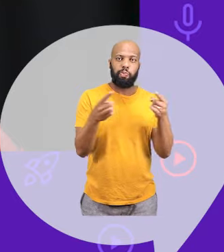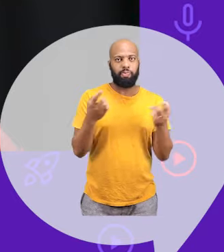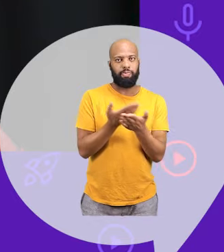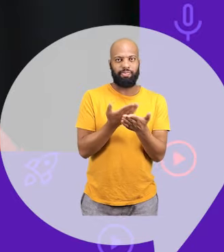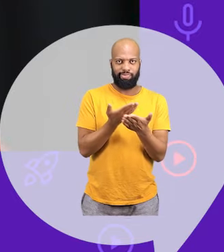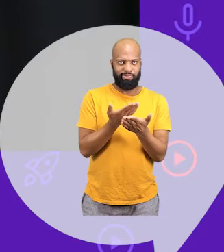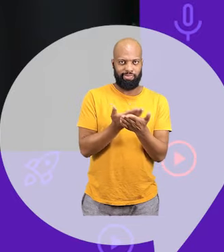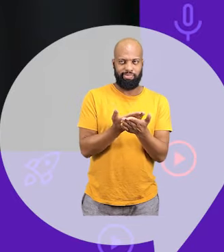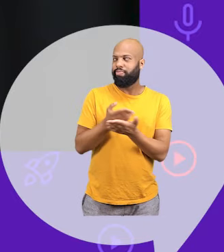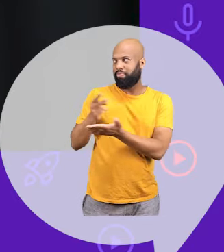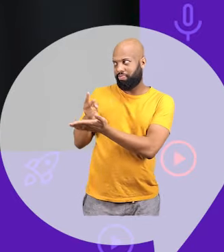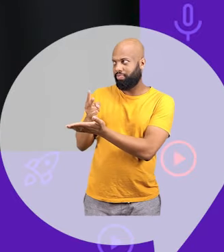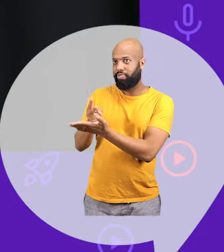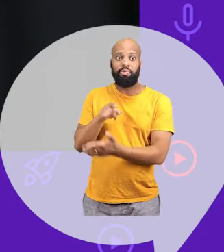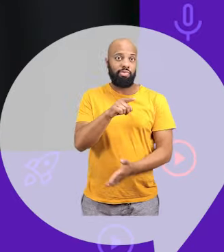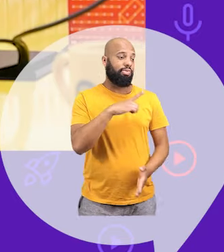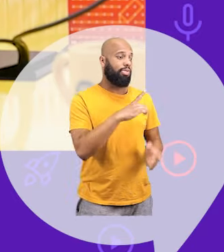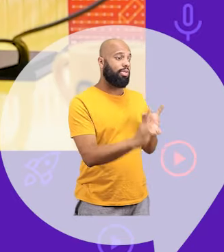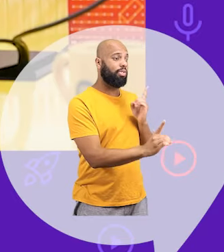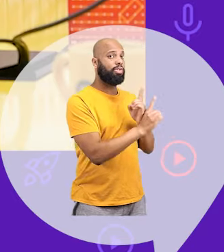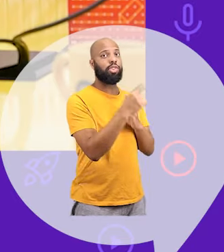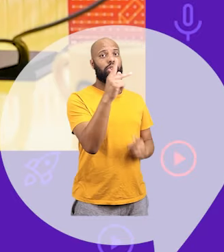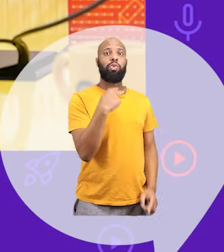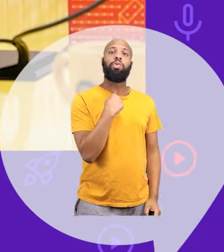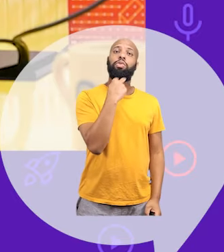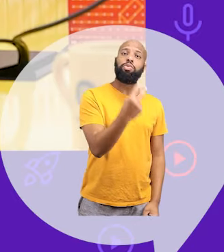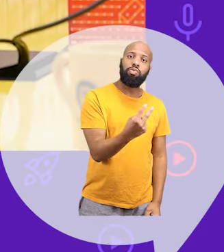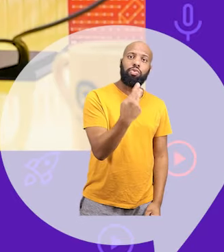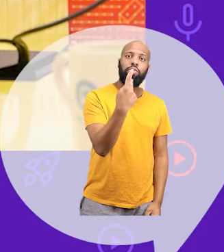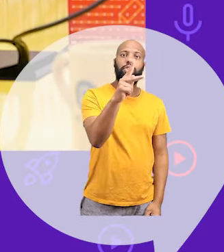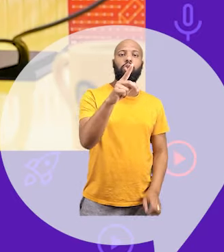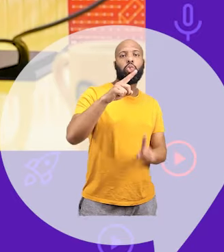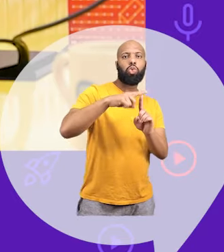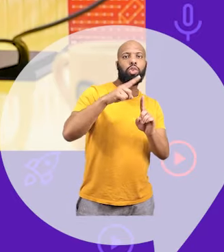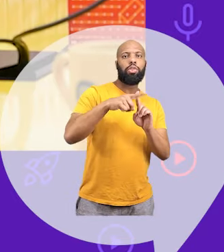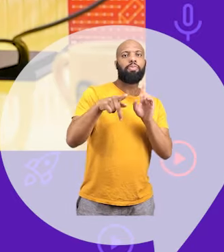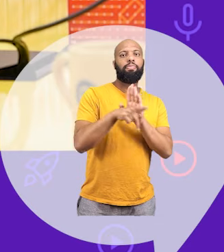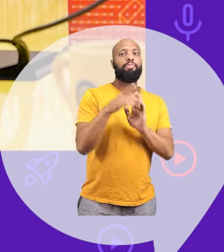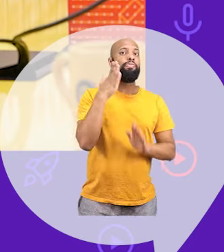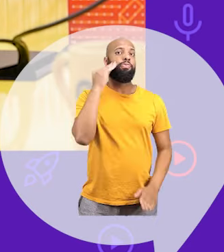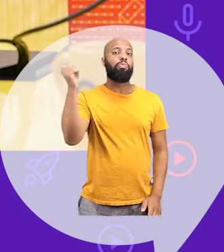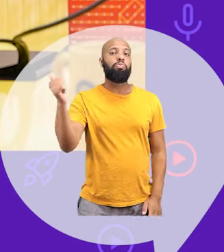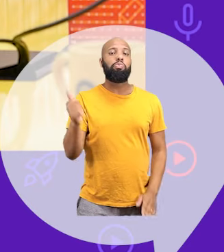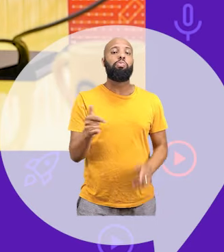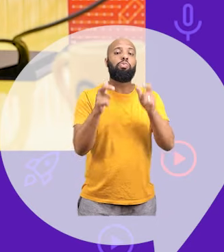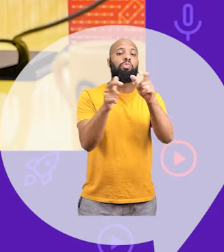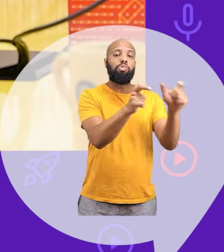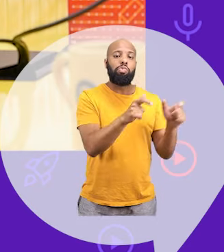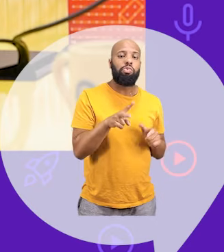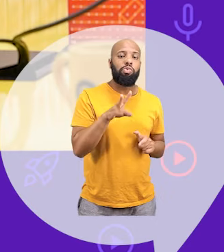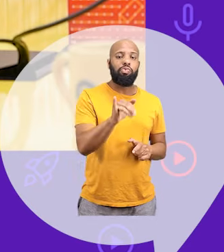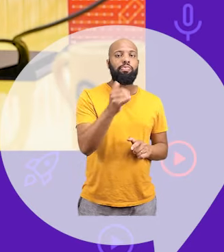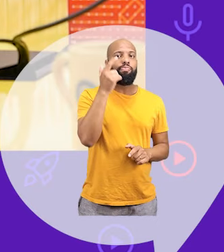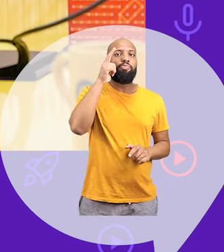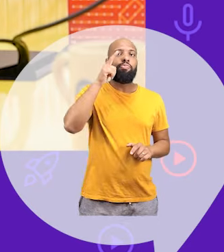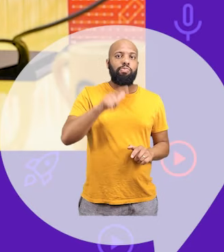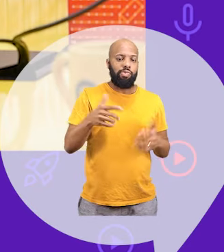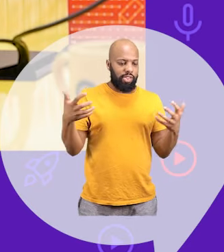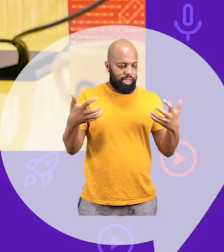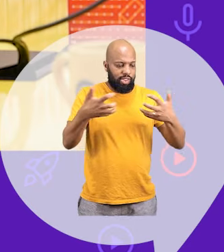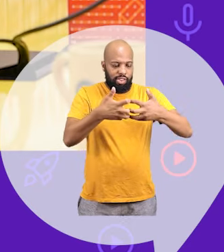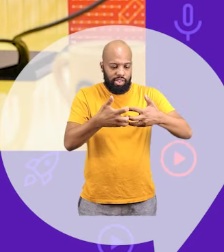assim vou fazer música é isso você tem que encontrar a sua voz você tem que encontrar o seu tipo de sucesso qual que é o seu lugar